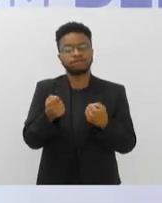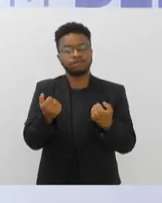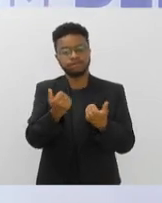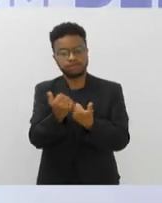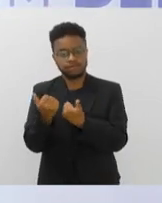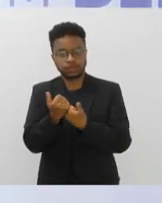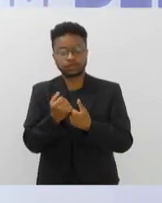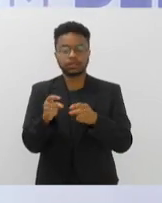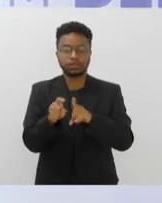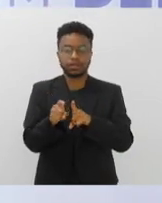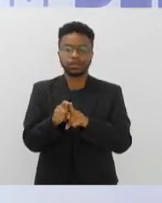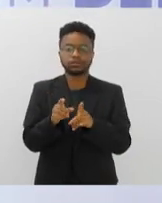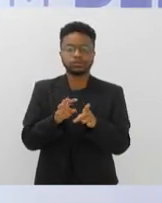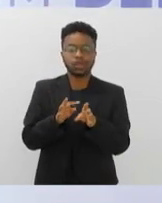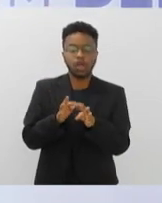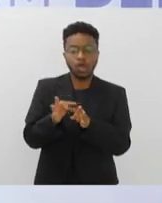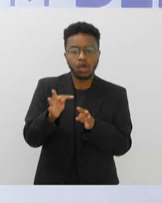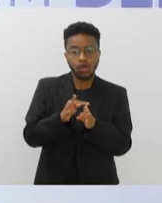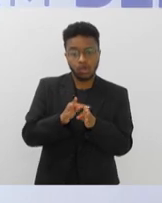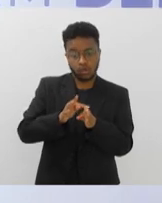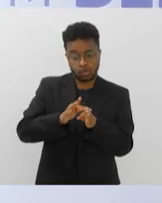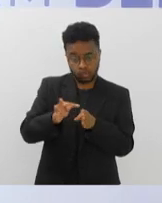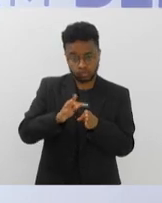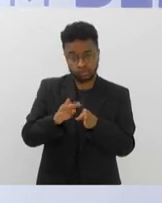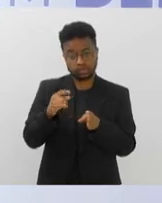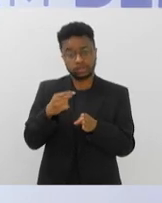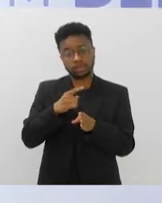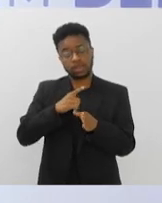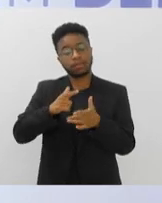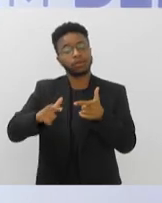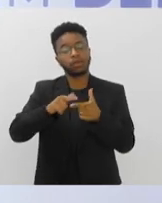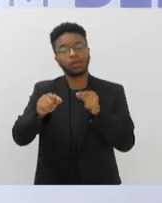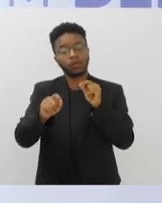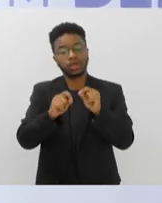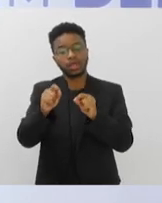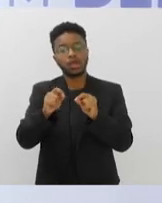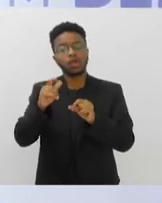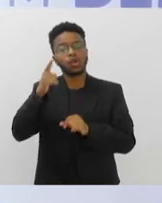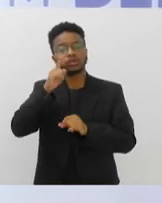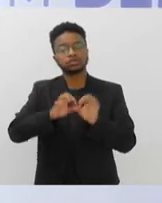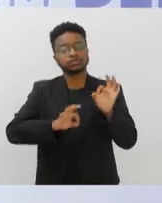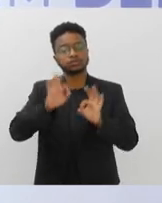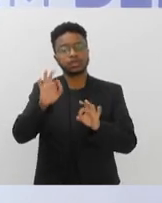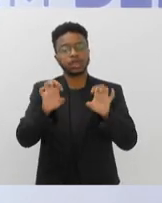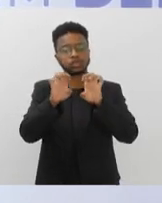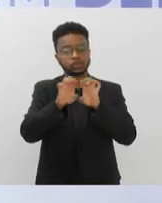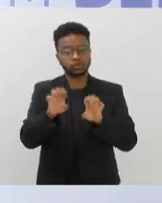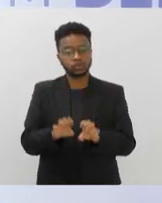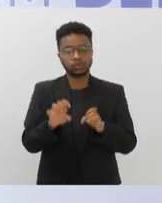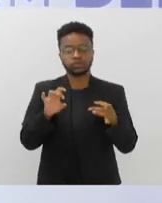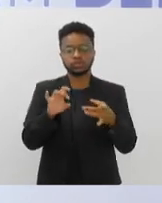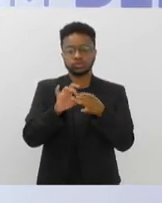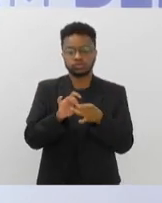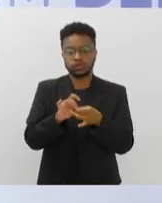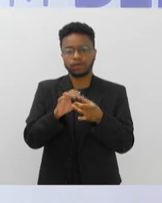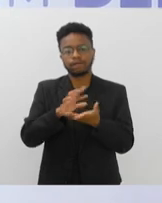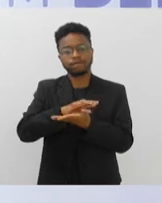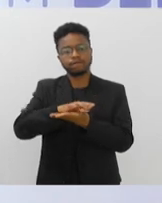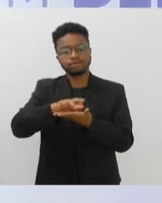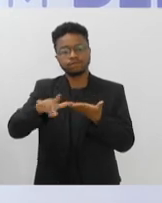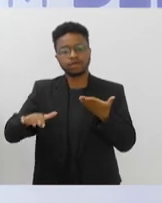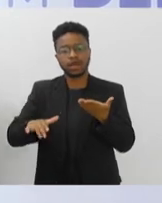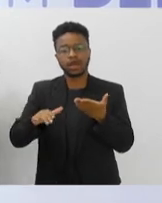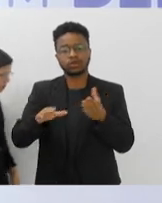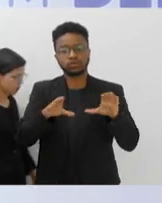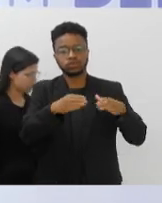conselhos tutelares Nós temos muitos problemas aqui estruturais problemas de estruturas né que envolve aqui vá envolve várias